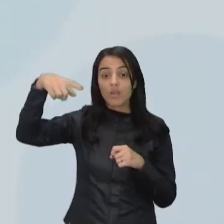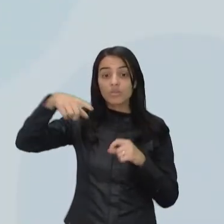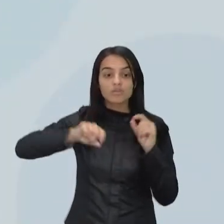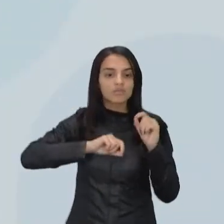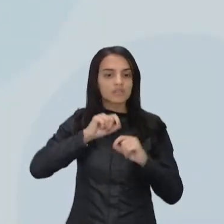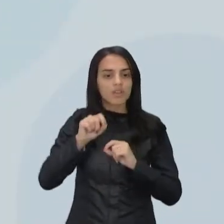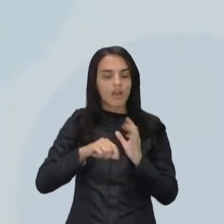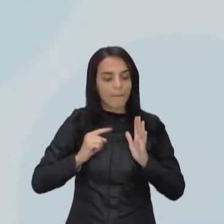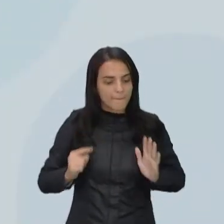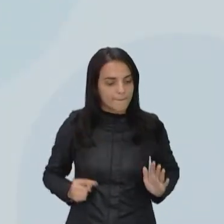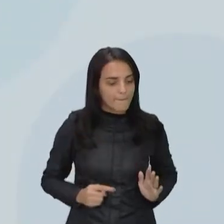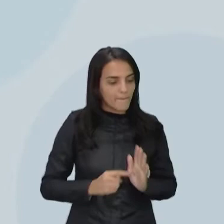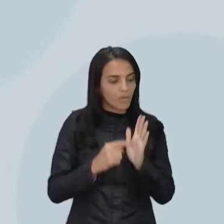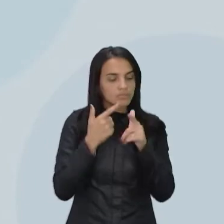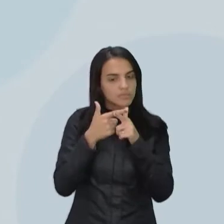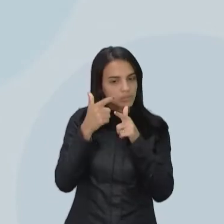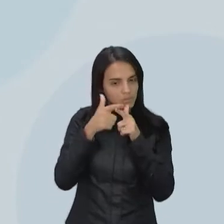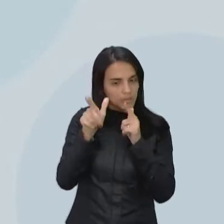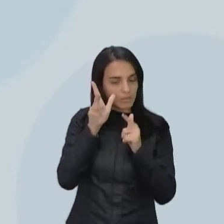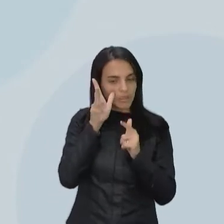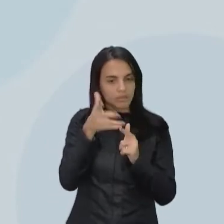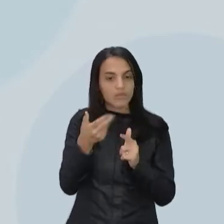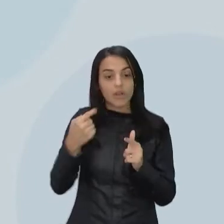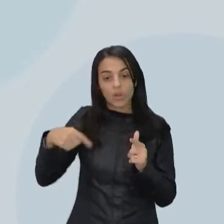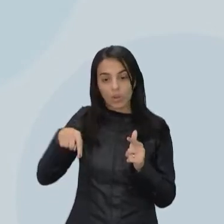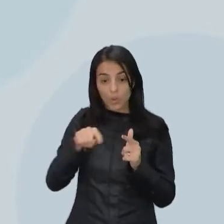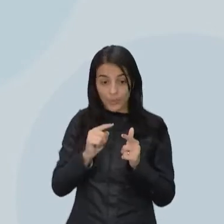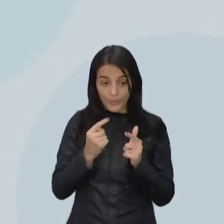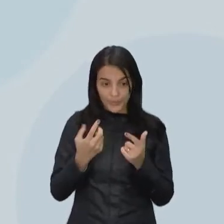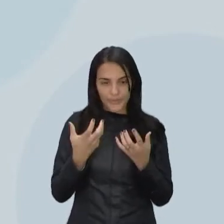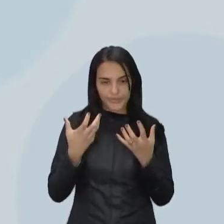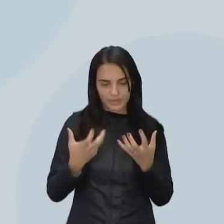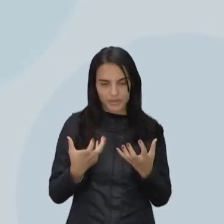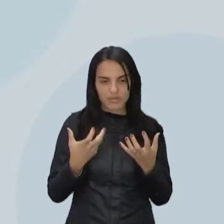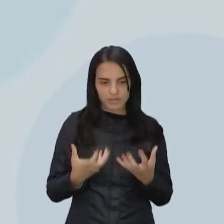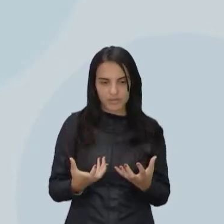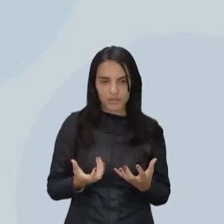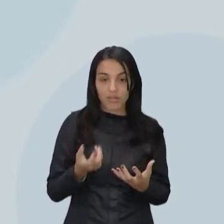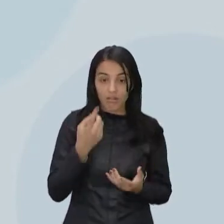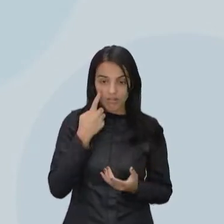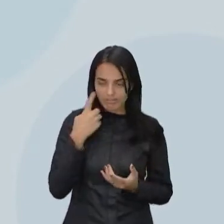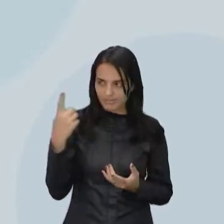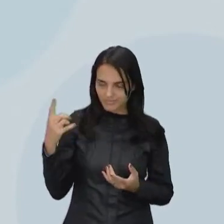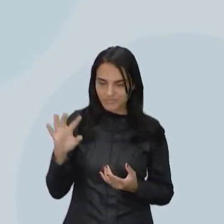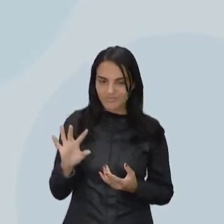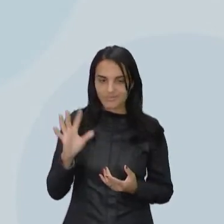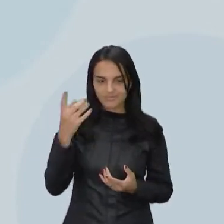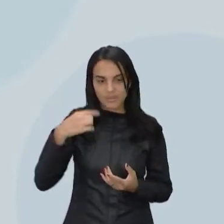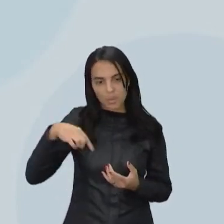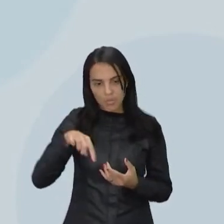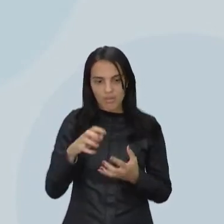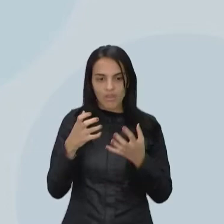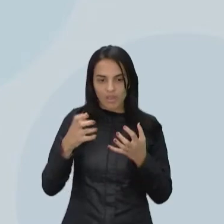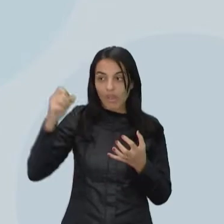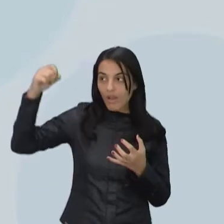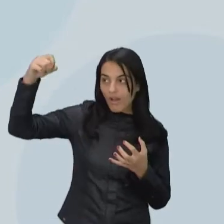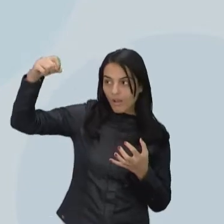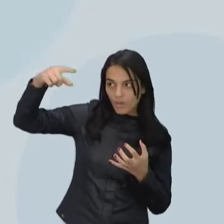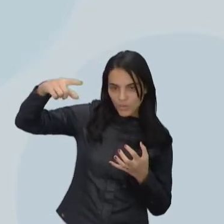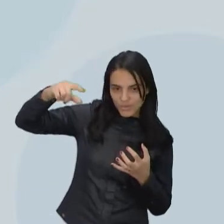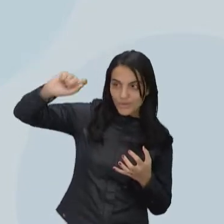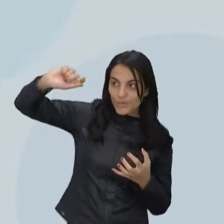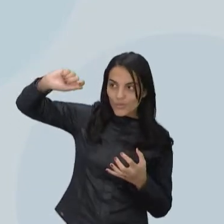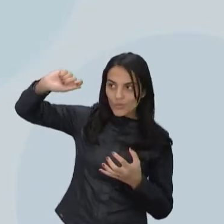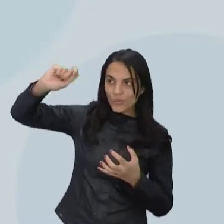o ponto, esse é o problema a resolver. A gente quer, por meio da refração, fenômeno, a gente quer que a luz do sol entre